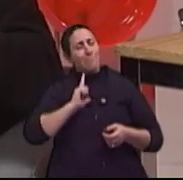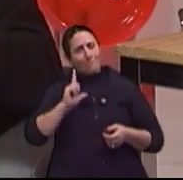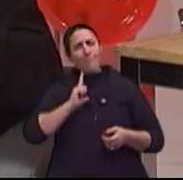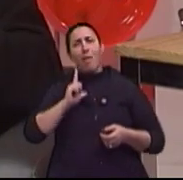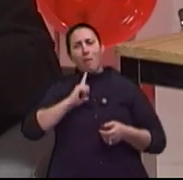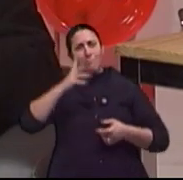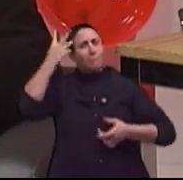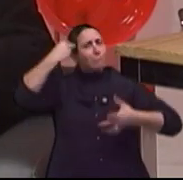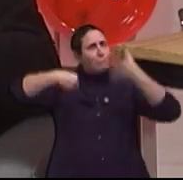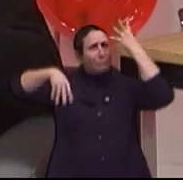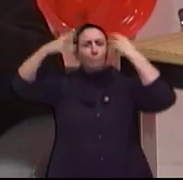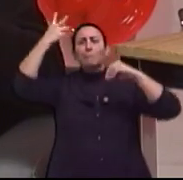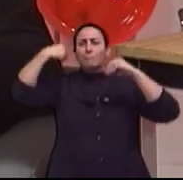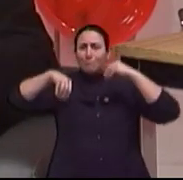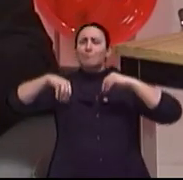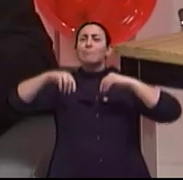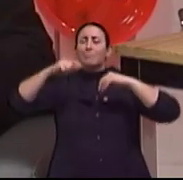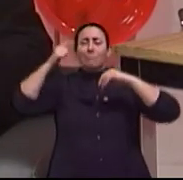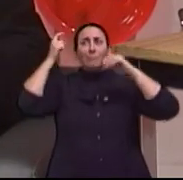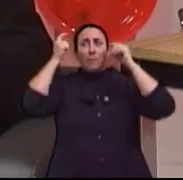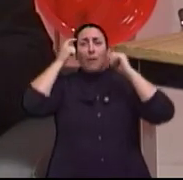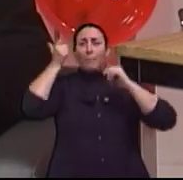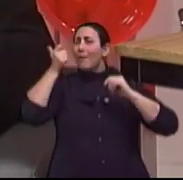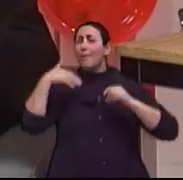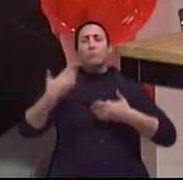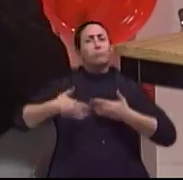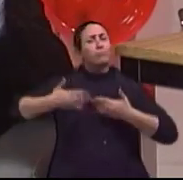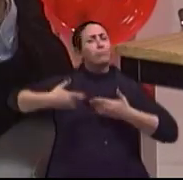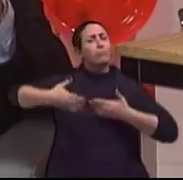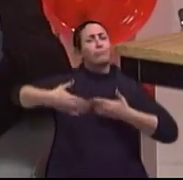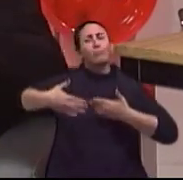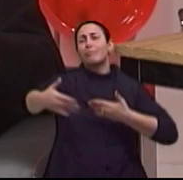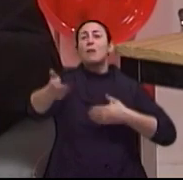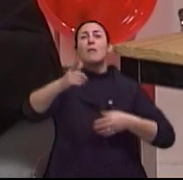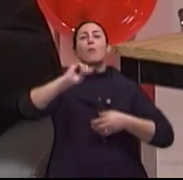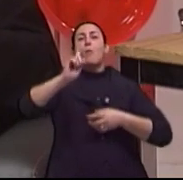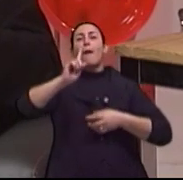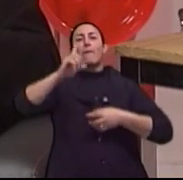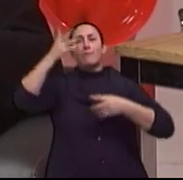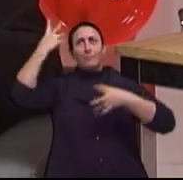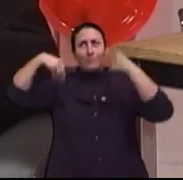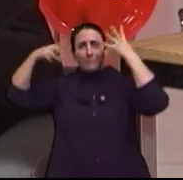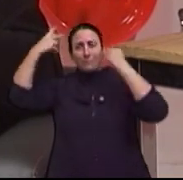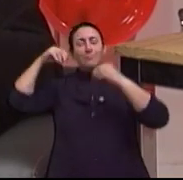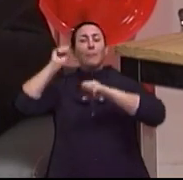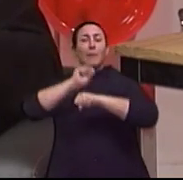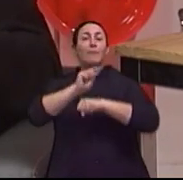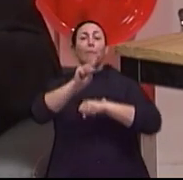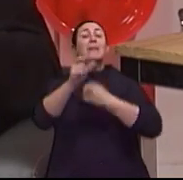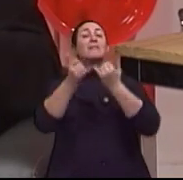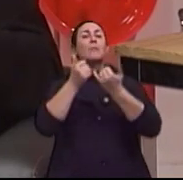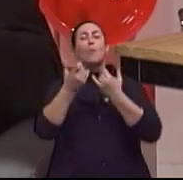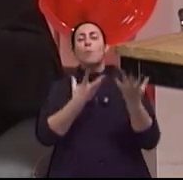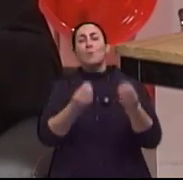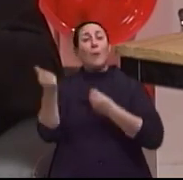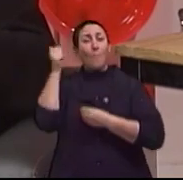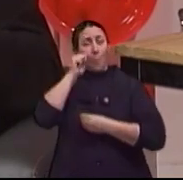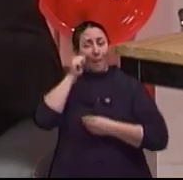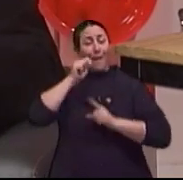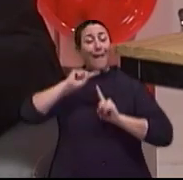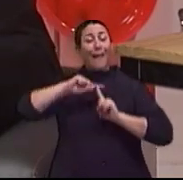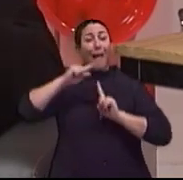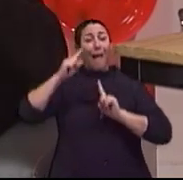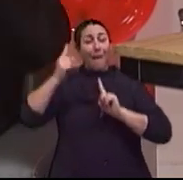queda de fusa e progressiva é importante pós gravidez sem dúvida tem o